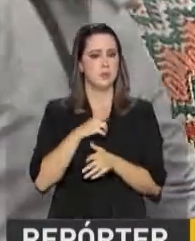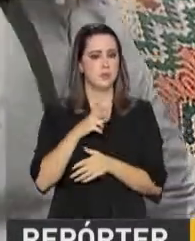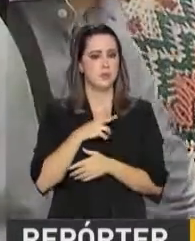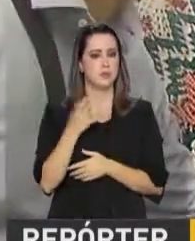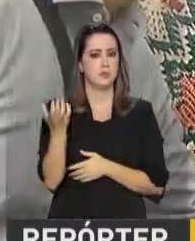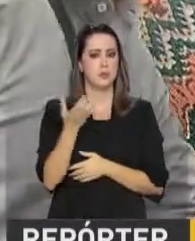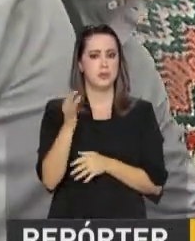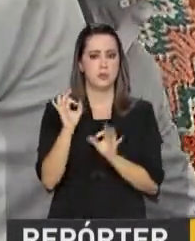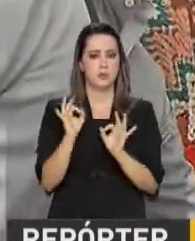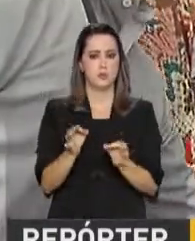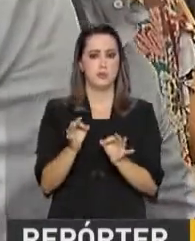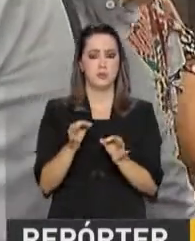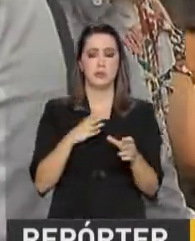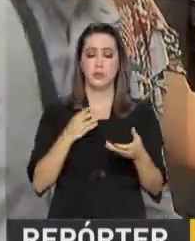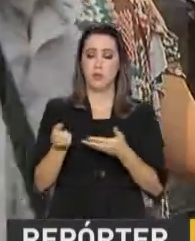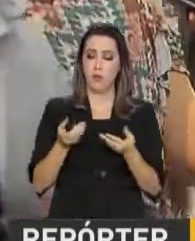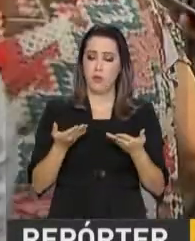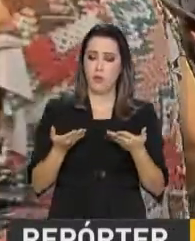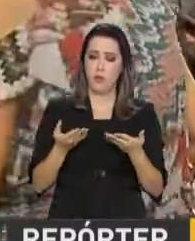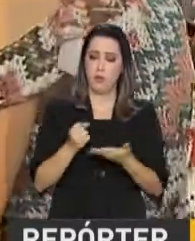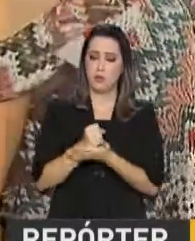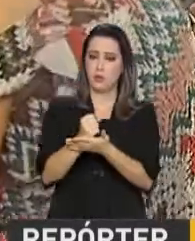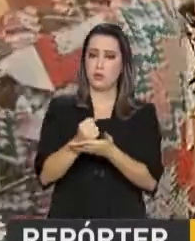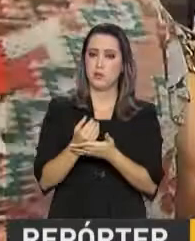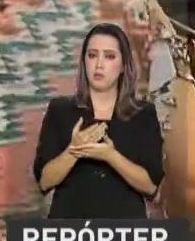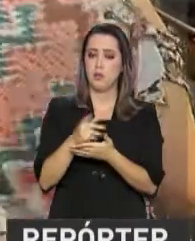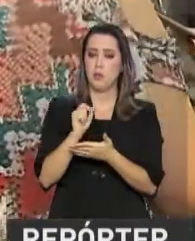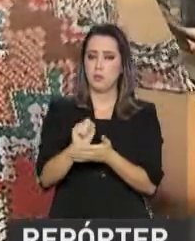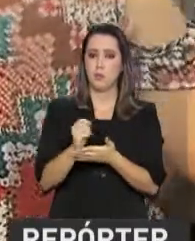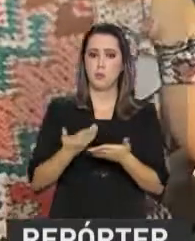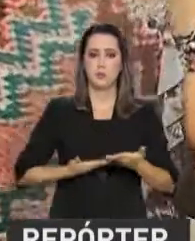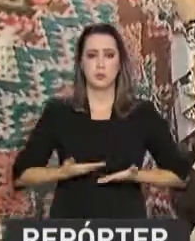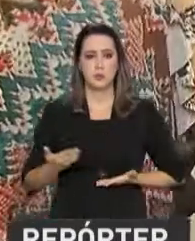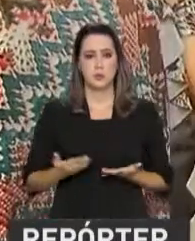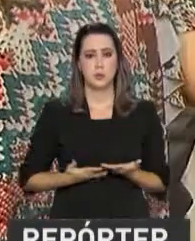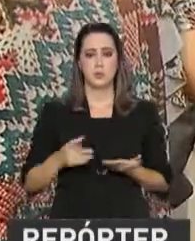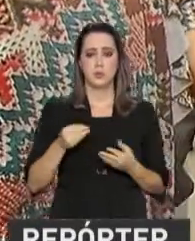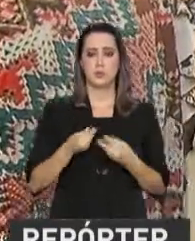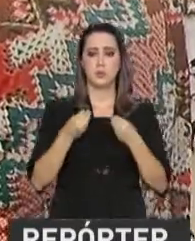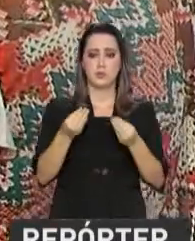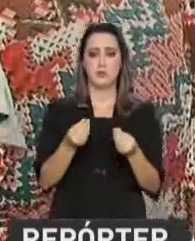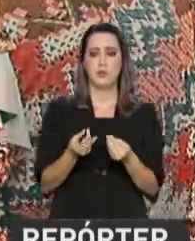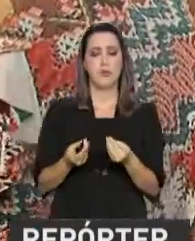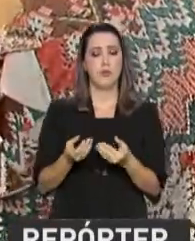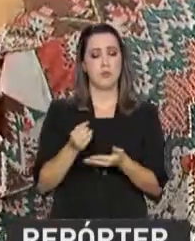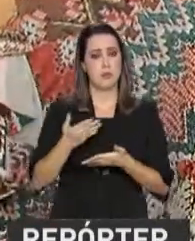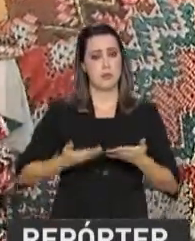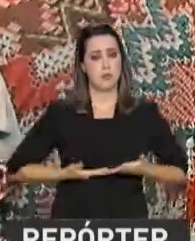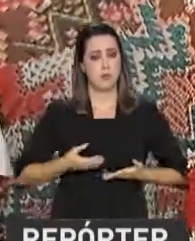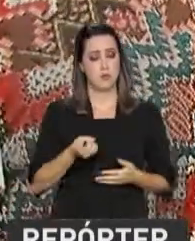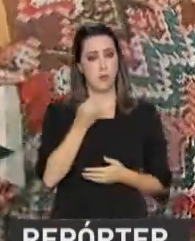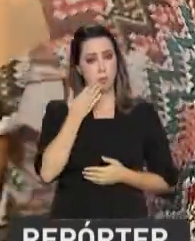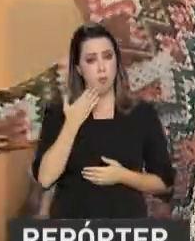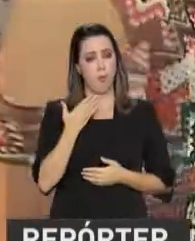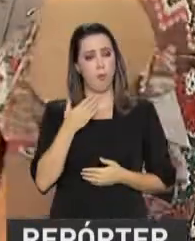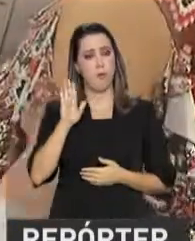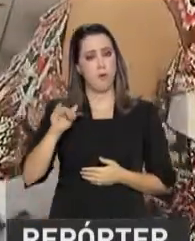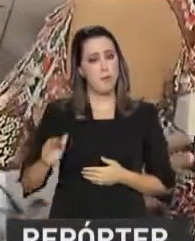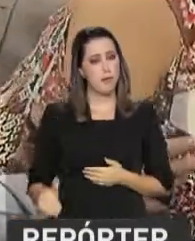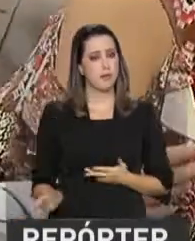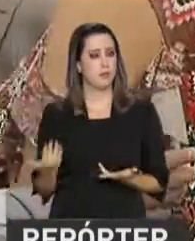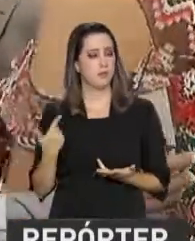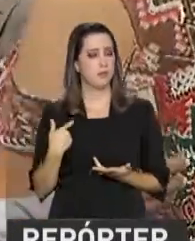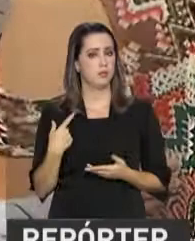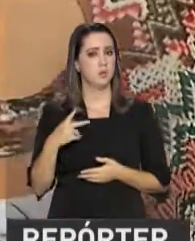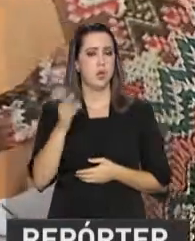querem efetivamente prestar serviço, poderão prestar serviço de qualidade e barato à população. A experiência de